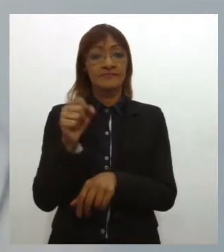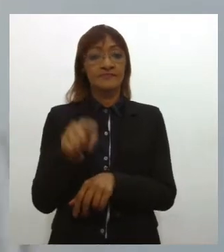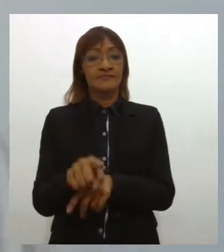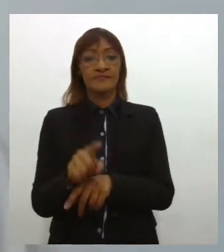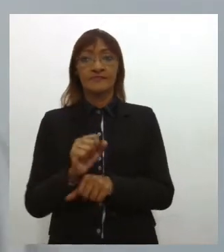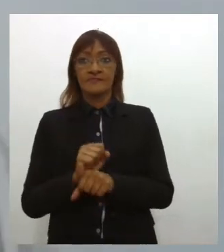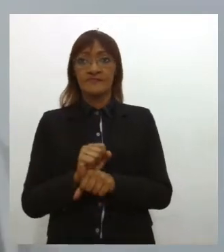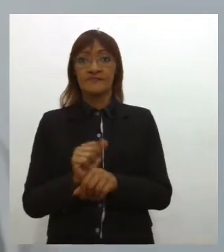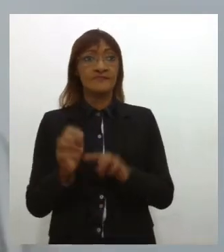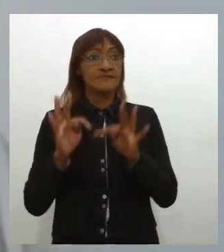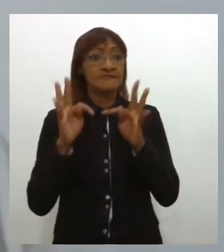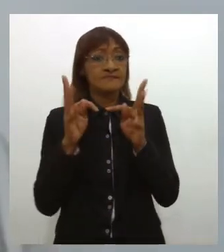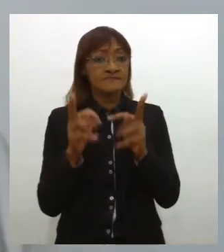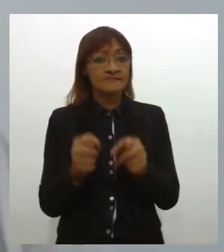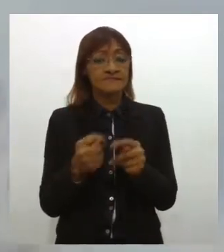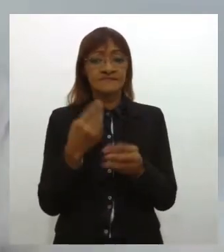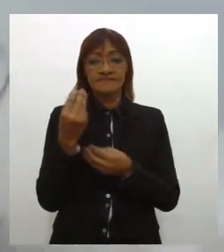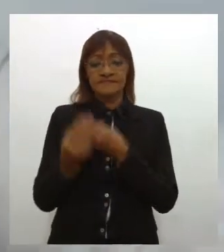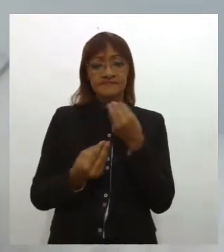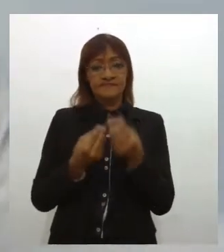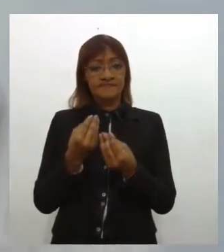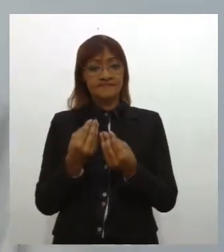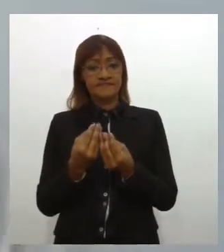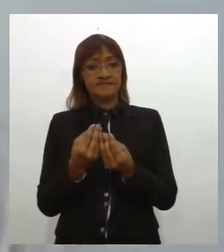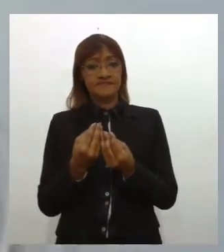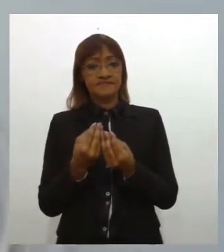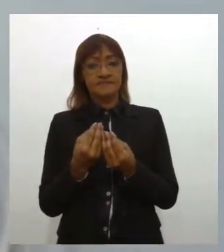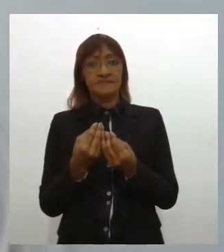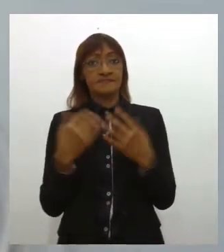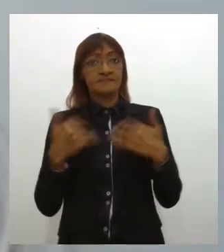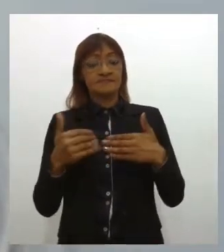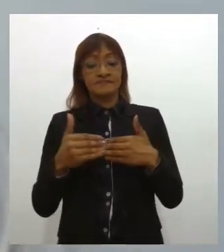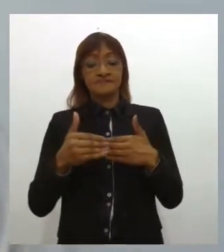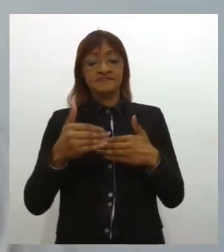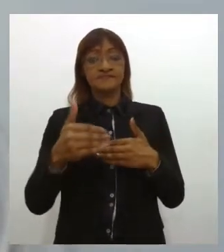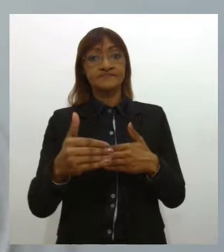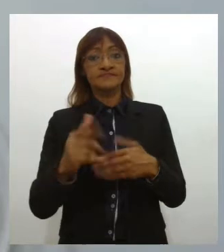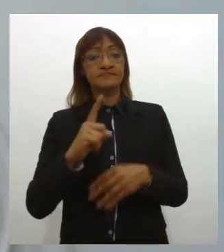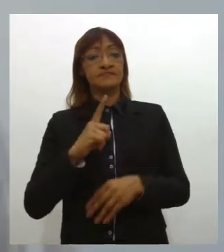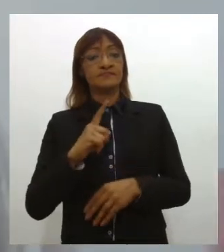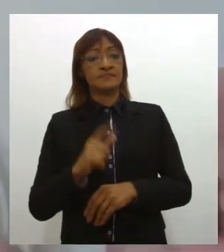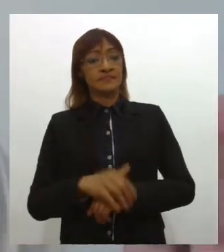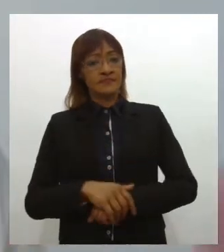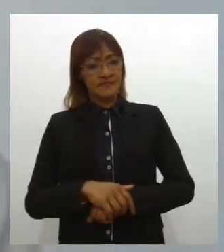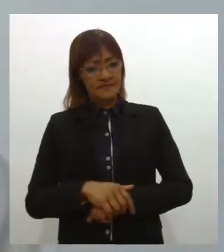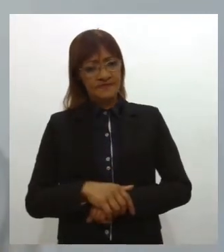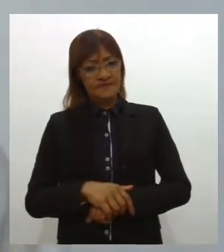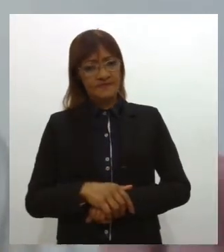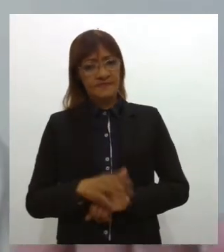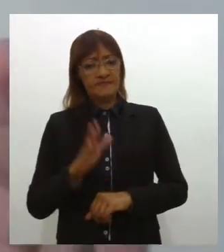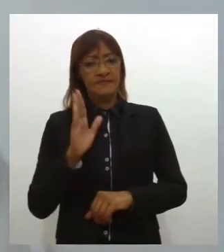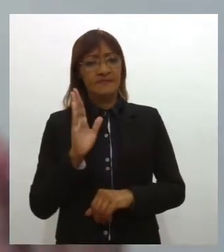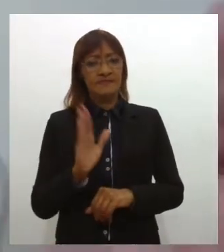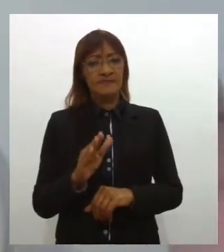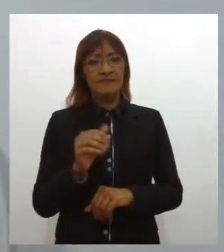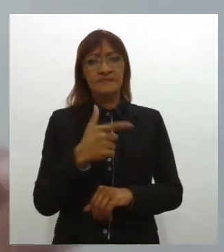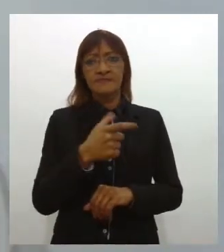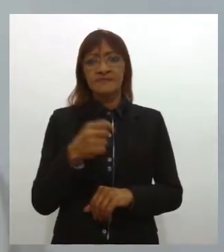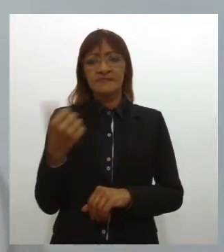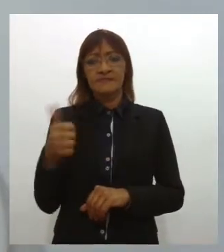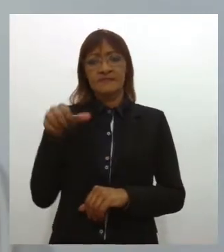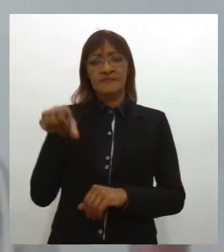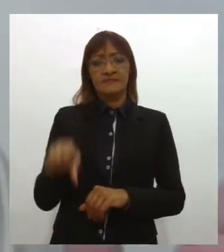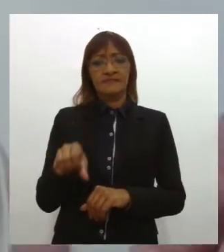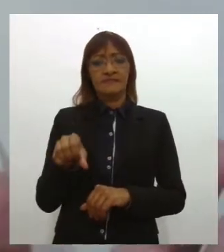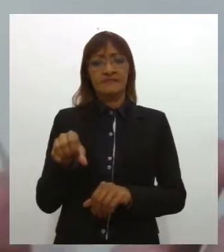cadeias produtivas e o que nos espera daqui para frente. Visto que o plano foi contratado em 2019,